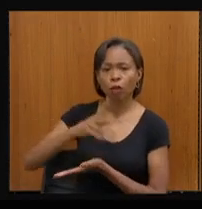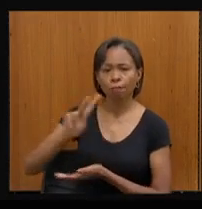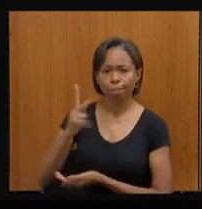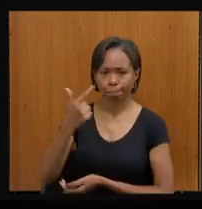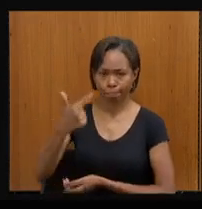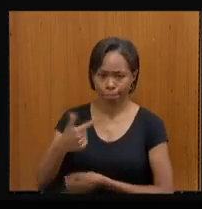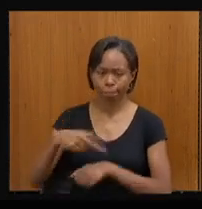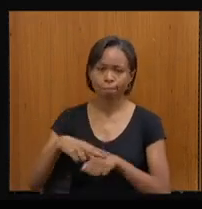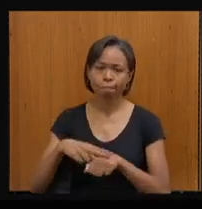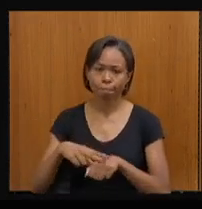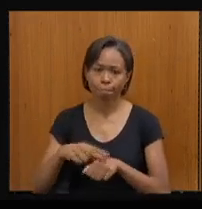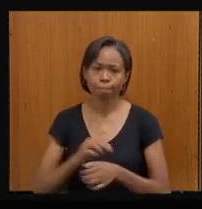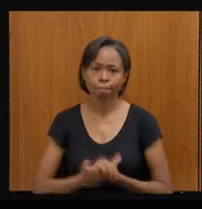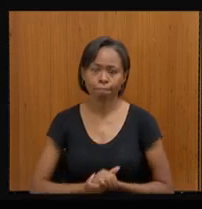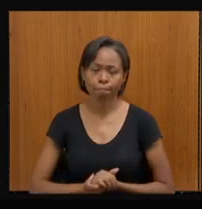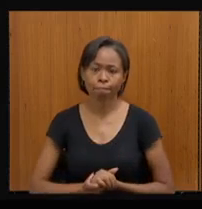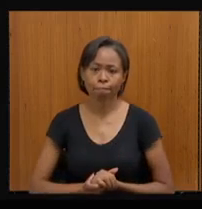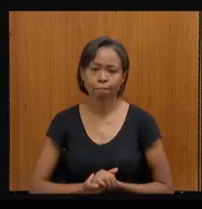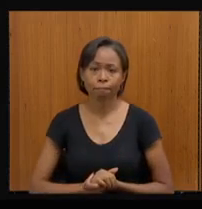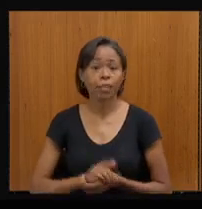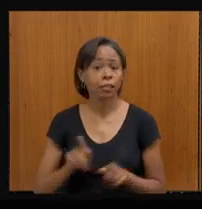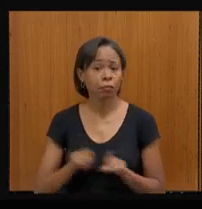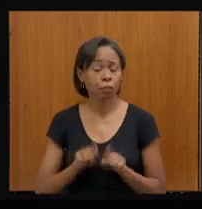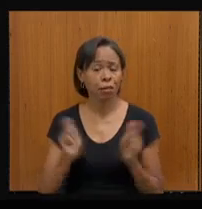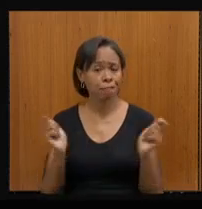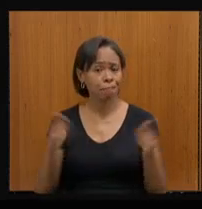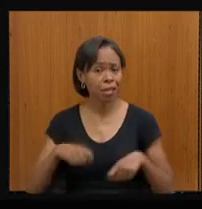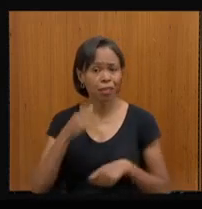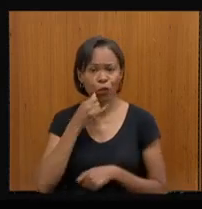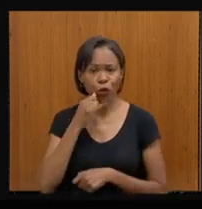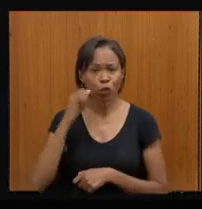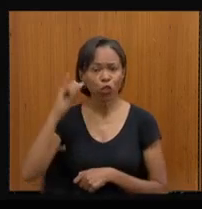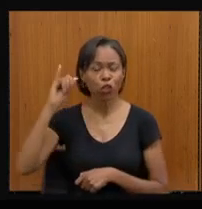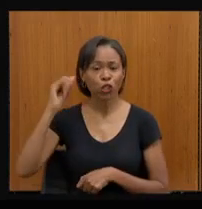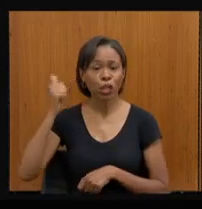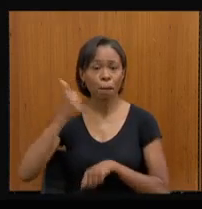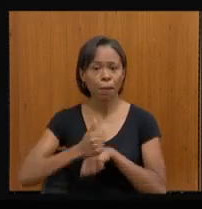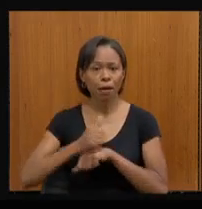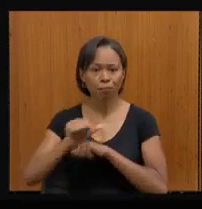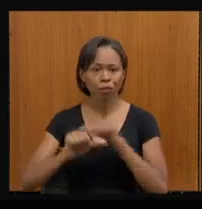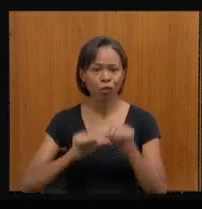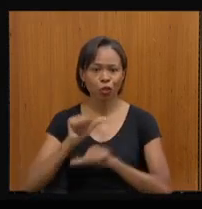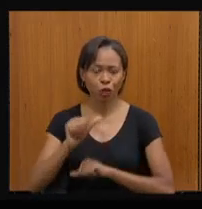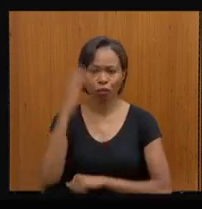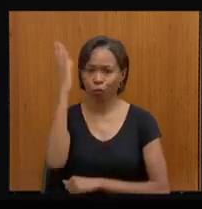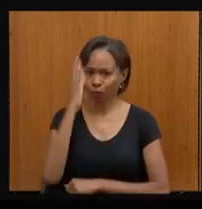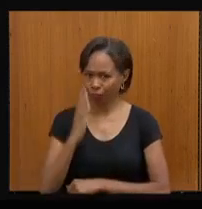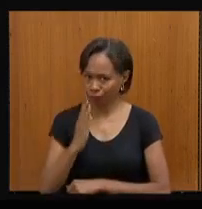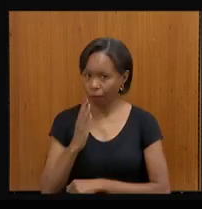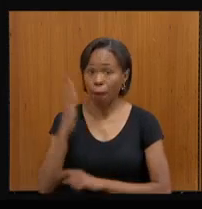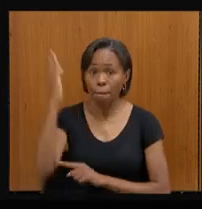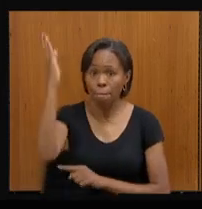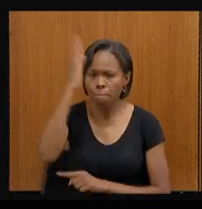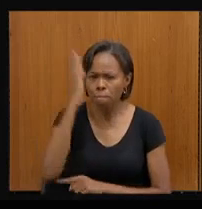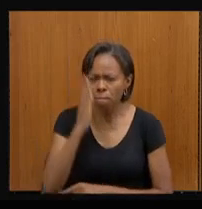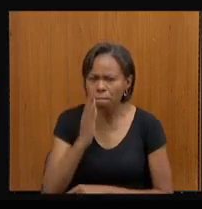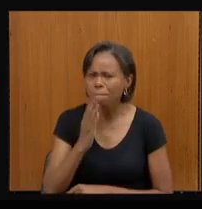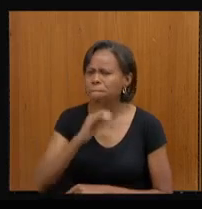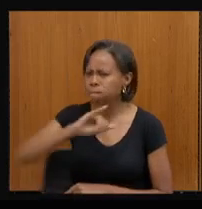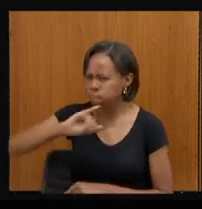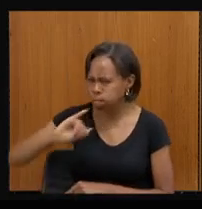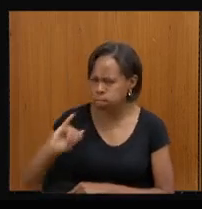doolin e um gigantesco potencial de energias renováveis da Avenida Brasil tem grande